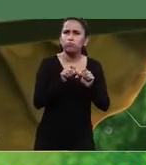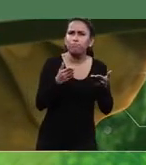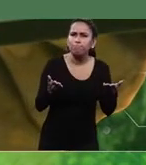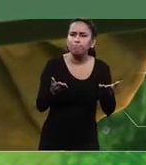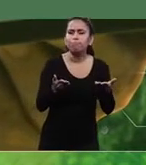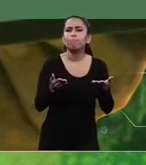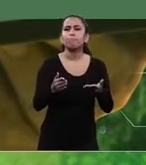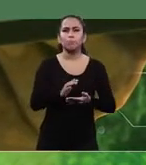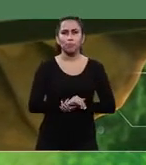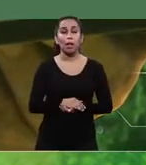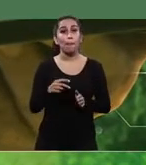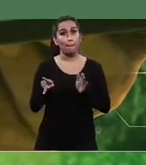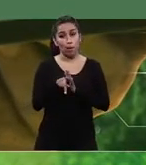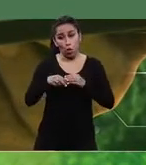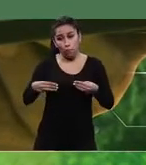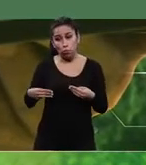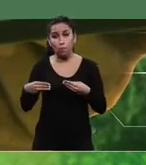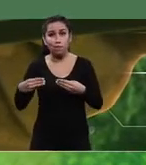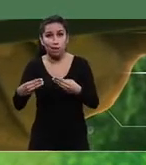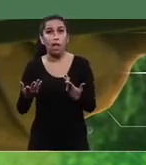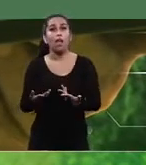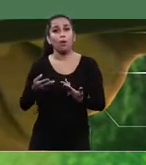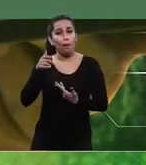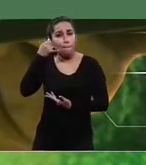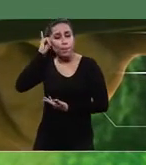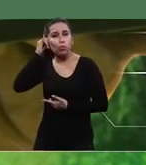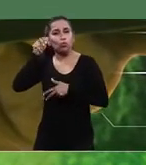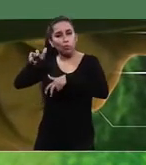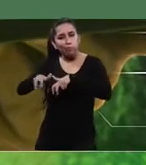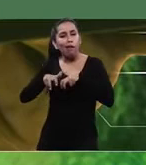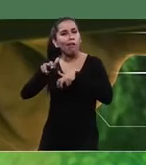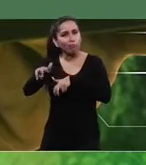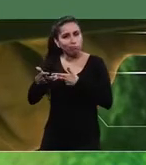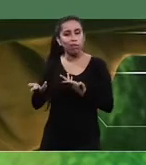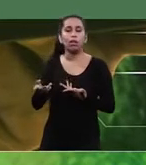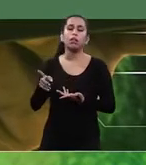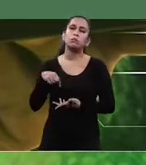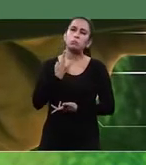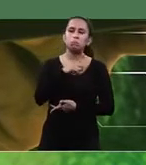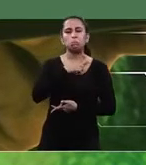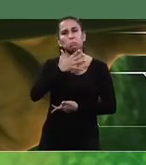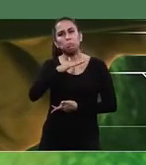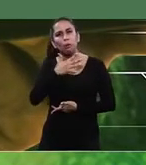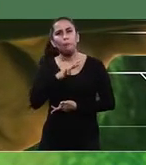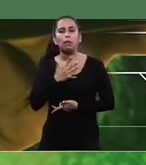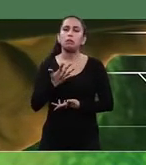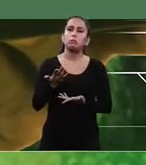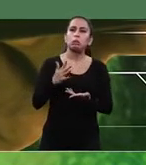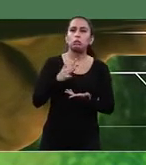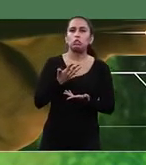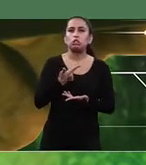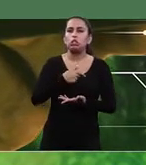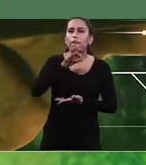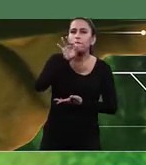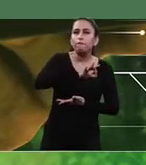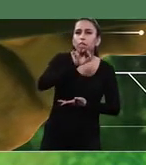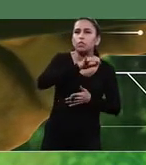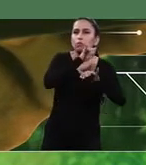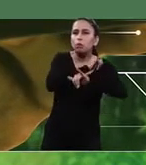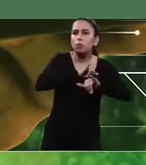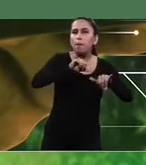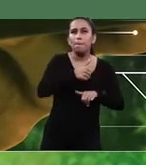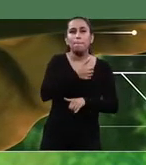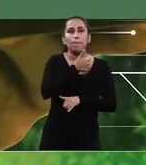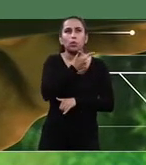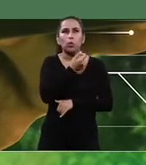do Ministério da Agricultura, Pecuária e Abastecimento. Trabalhamos com uma média de dados de exportação de 2017